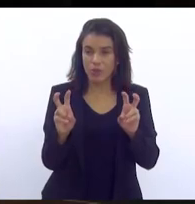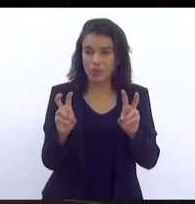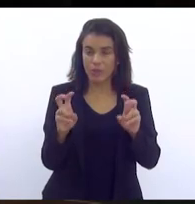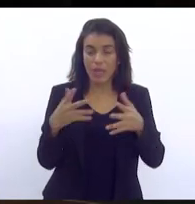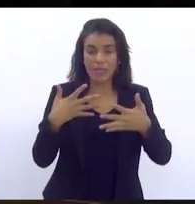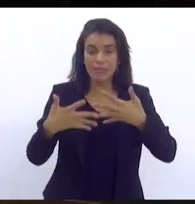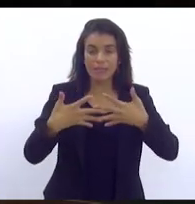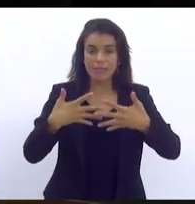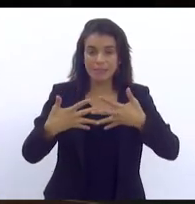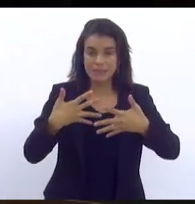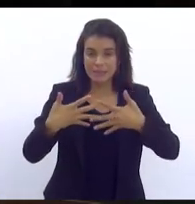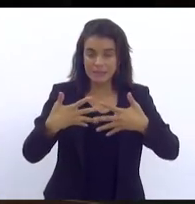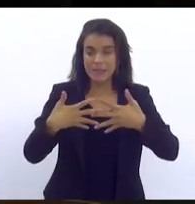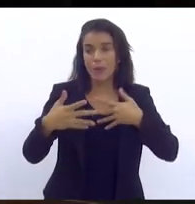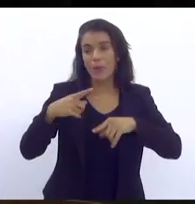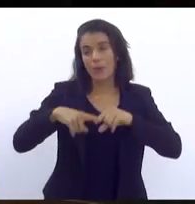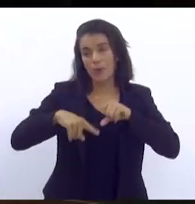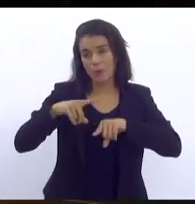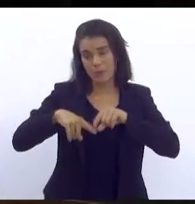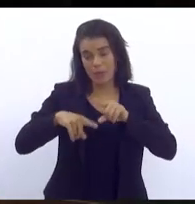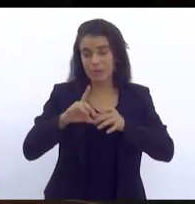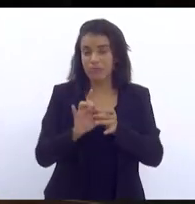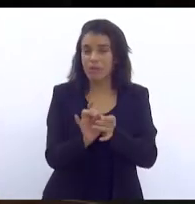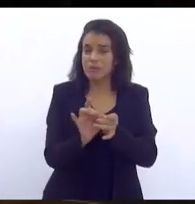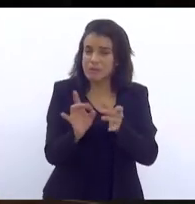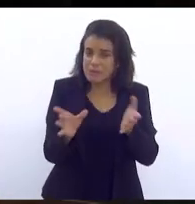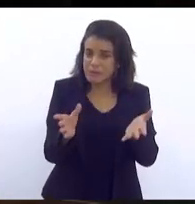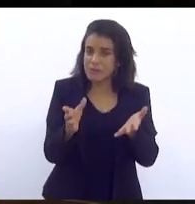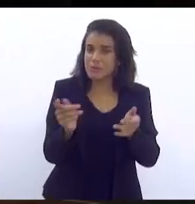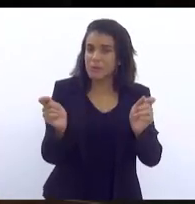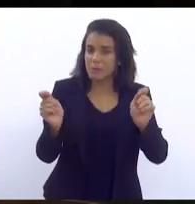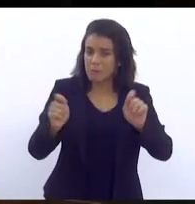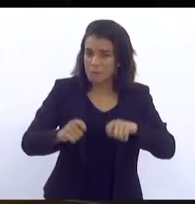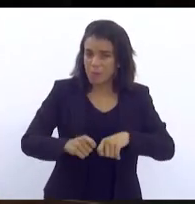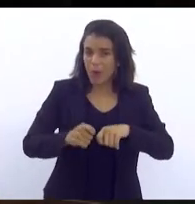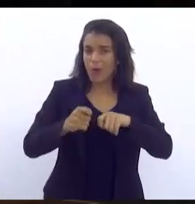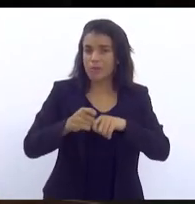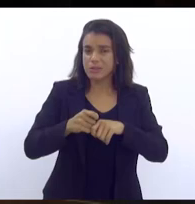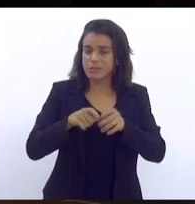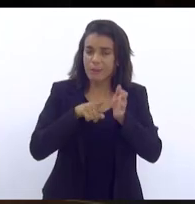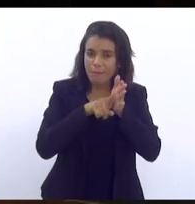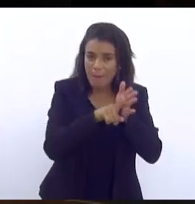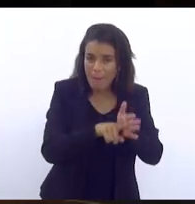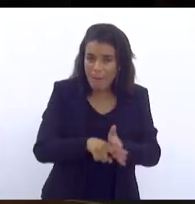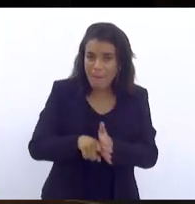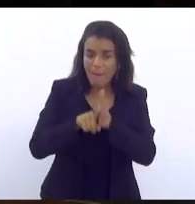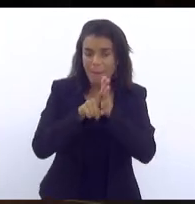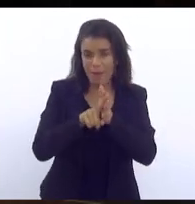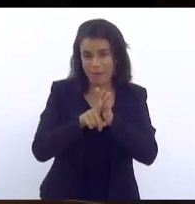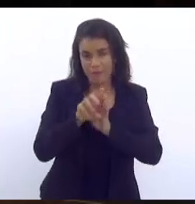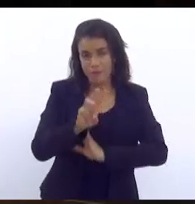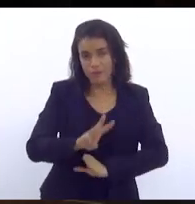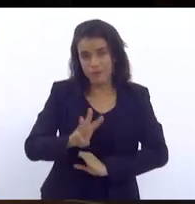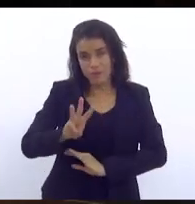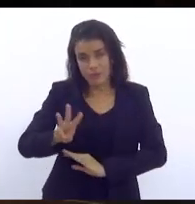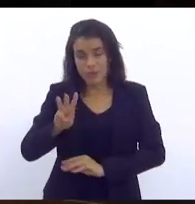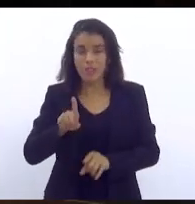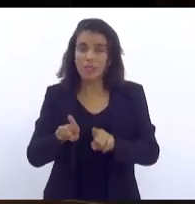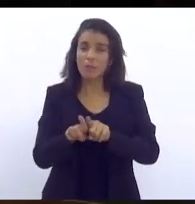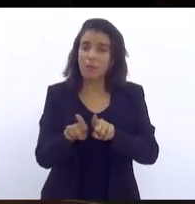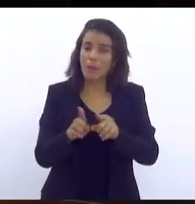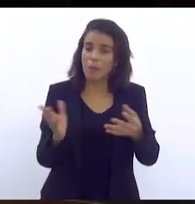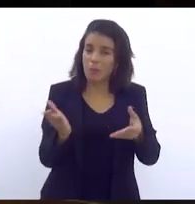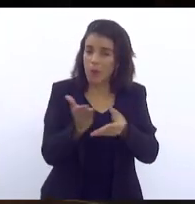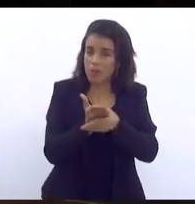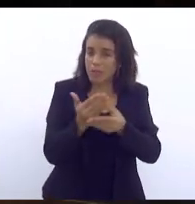Transparência esse material ele tá disponível sim ele pode ser consultado no o site da agência e ele também tá o processo é público